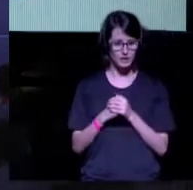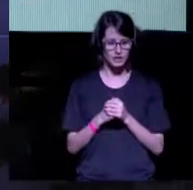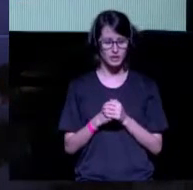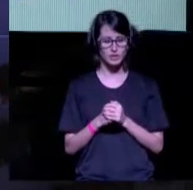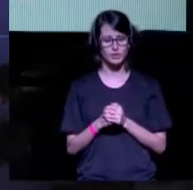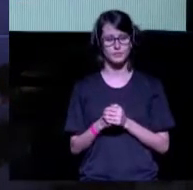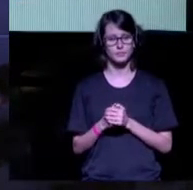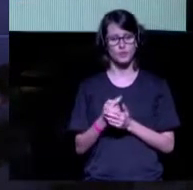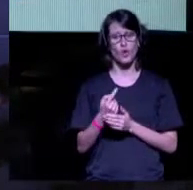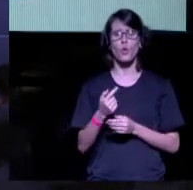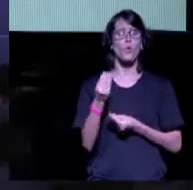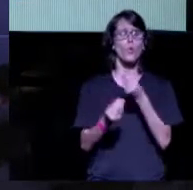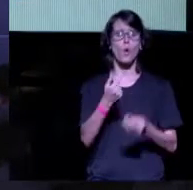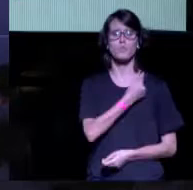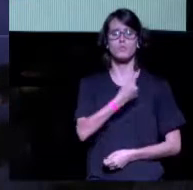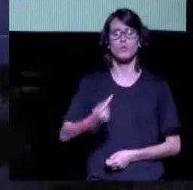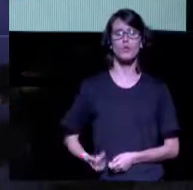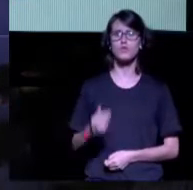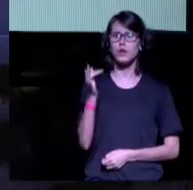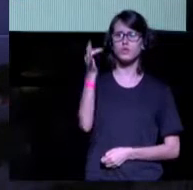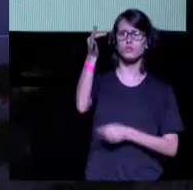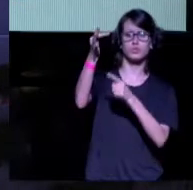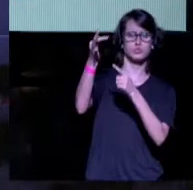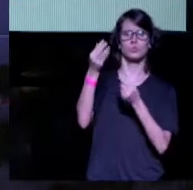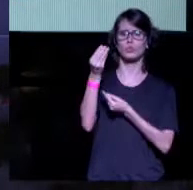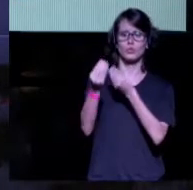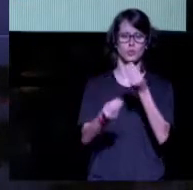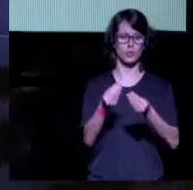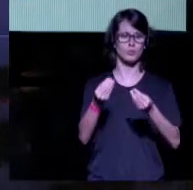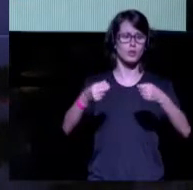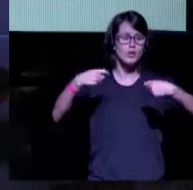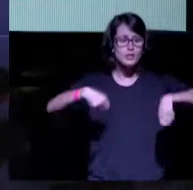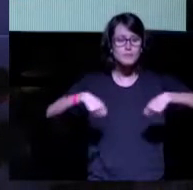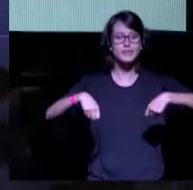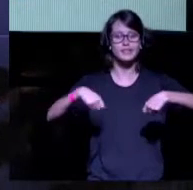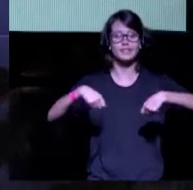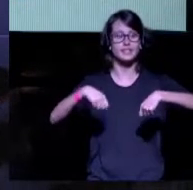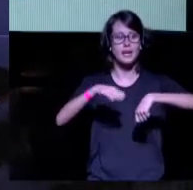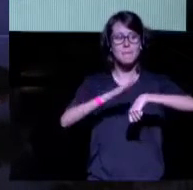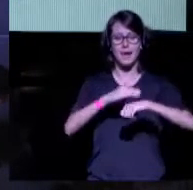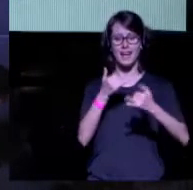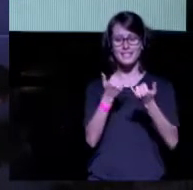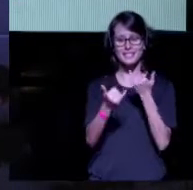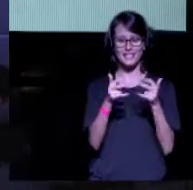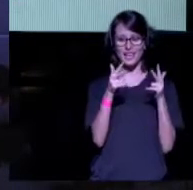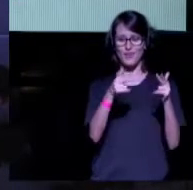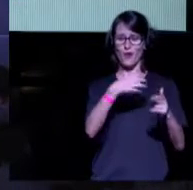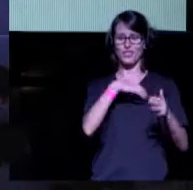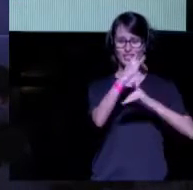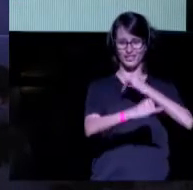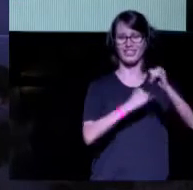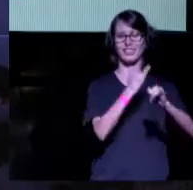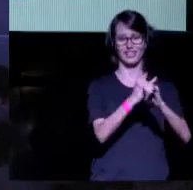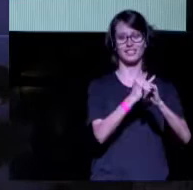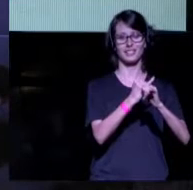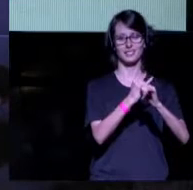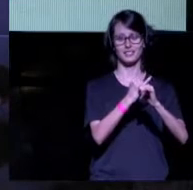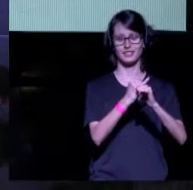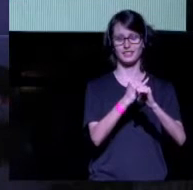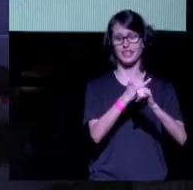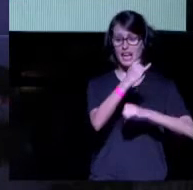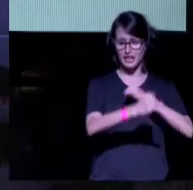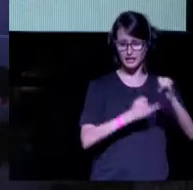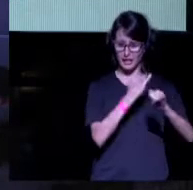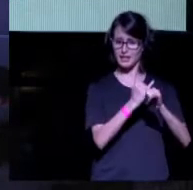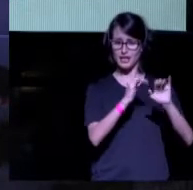do futuro deveriam ser mais parecidos com a internet ea e internet é uma organização centralizada ela tem mais